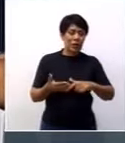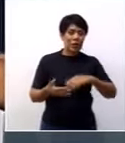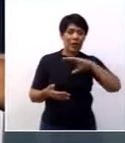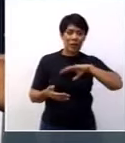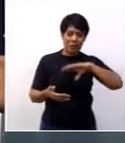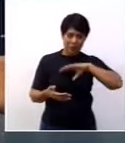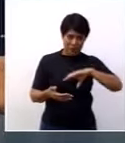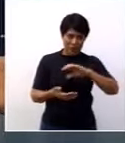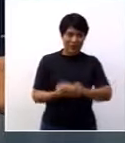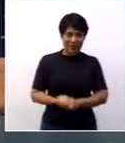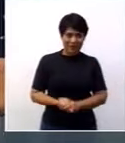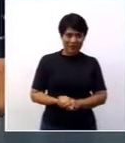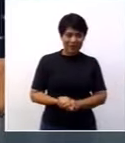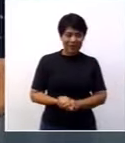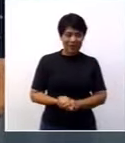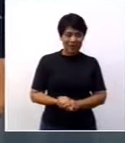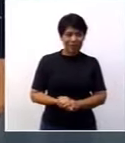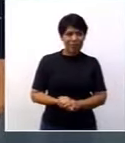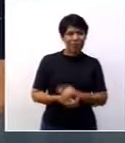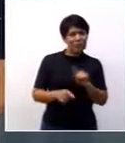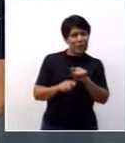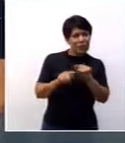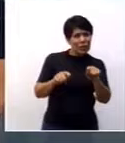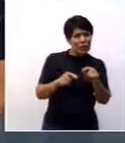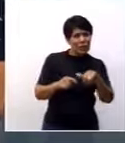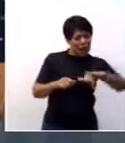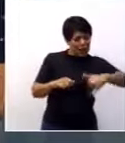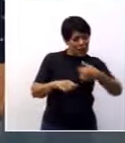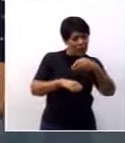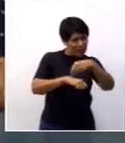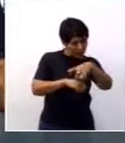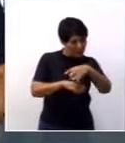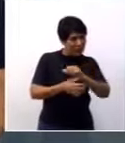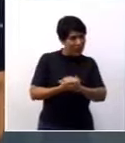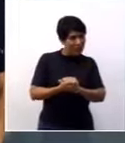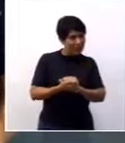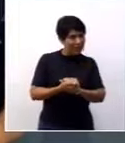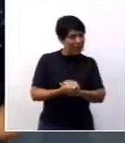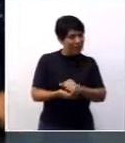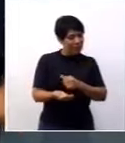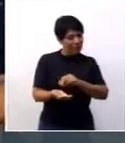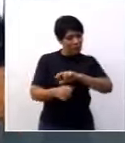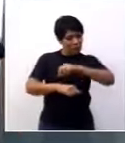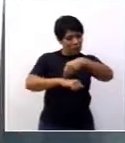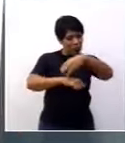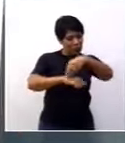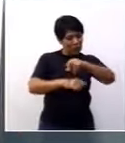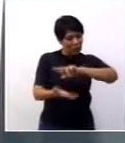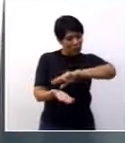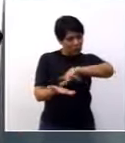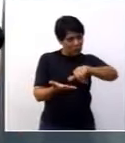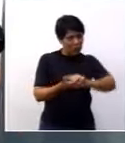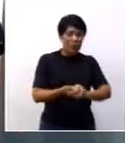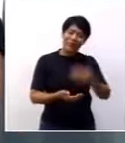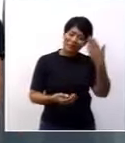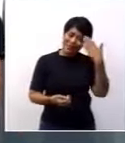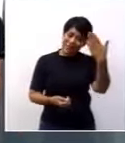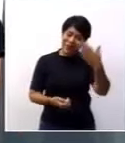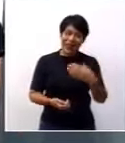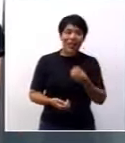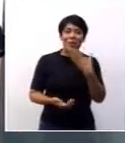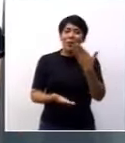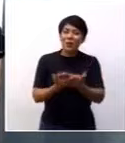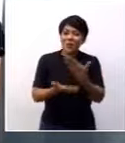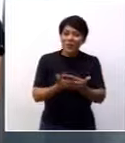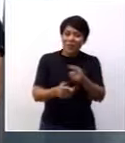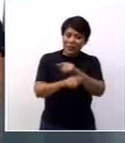portuguesa. Alguém pegou alguma dica durante a aula? Foram várias, tá certo? Muito obrigado, gente. Bons estudos